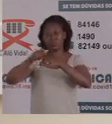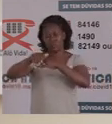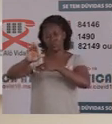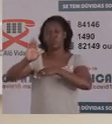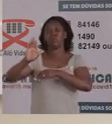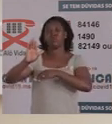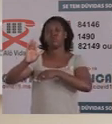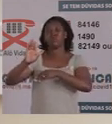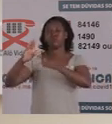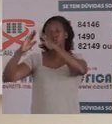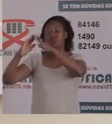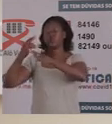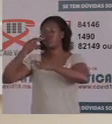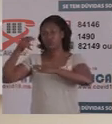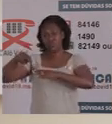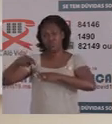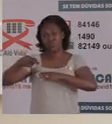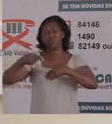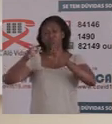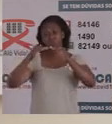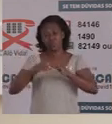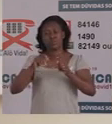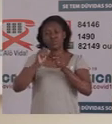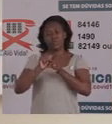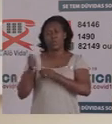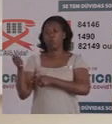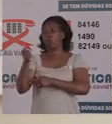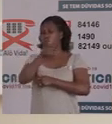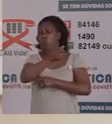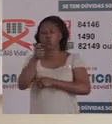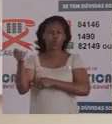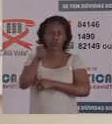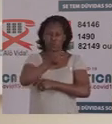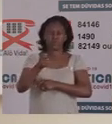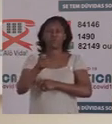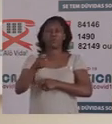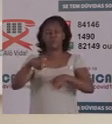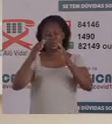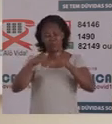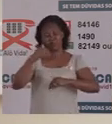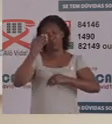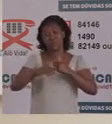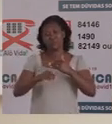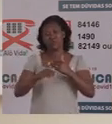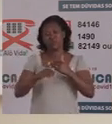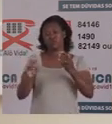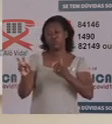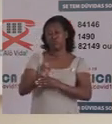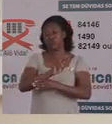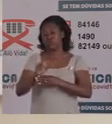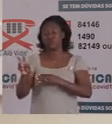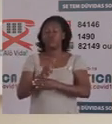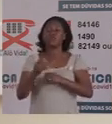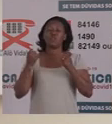do surto, efetuar a desinfecção do acampamento e, finalmente, fortalecer o sistema de observação comunitária de